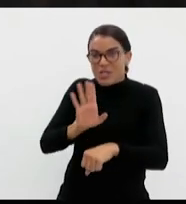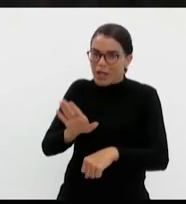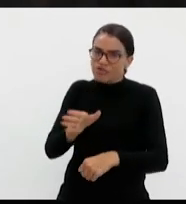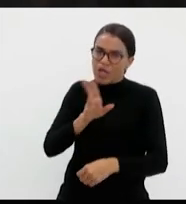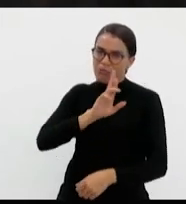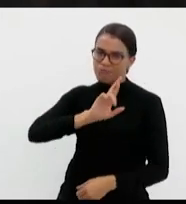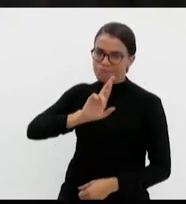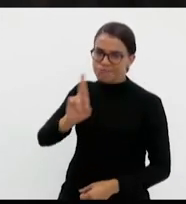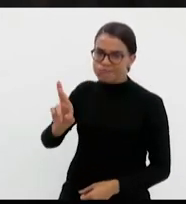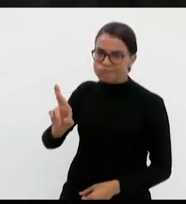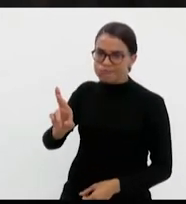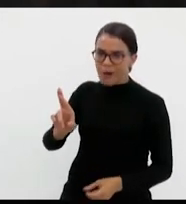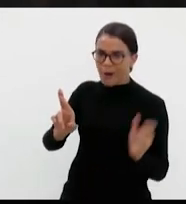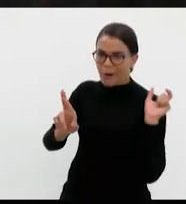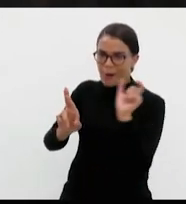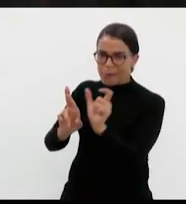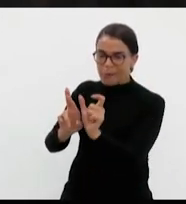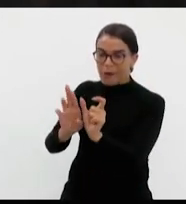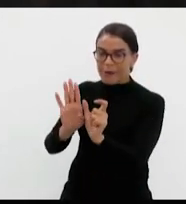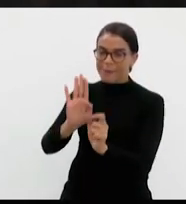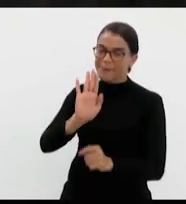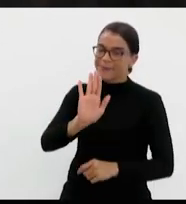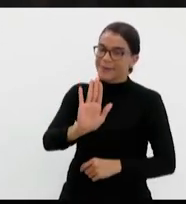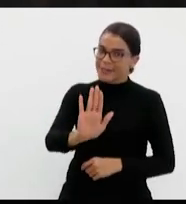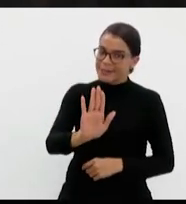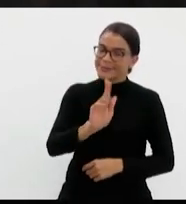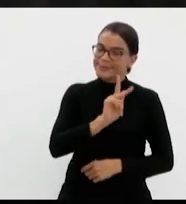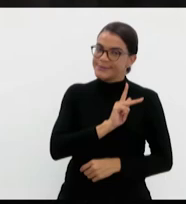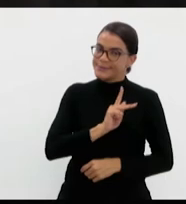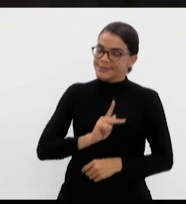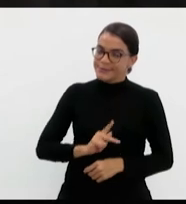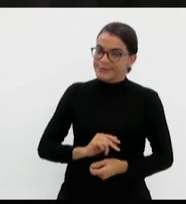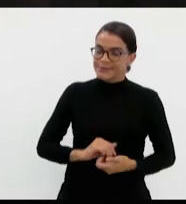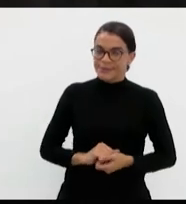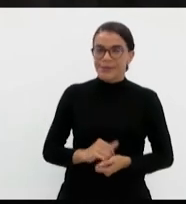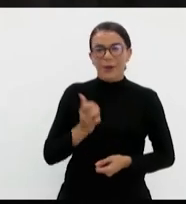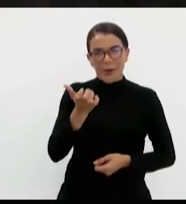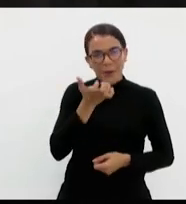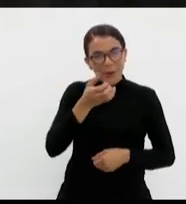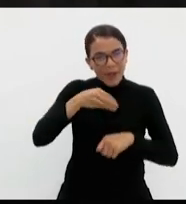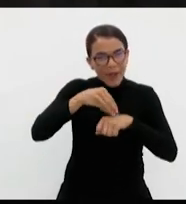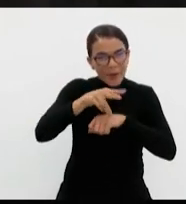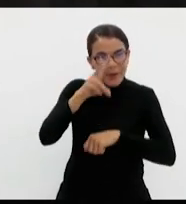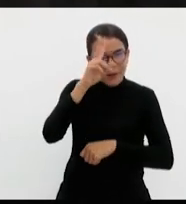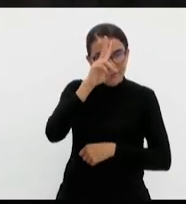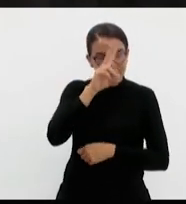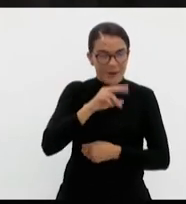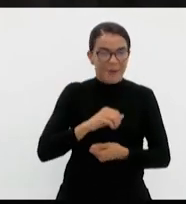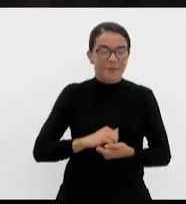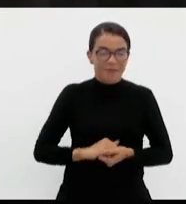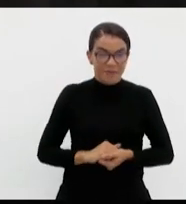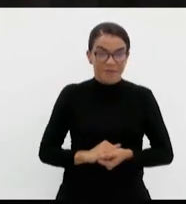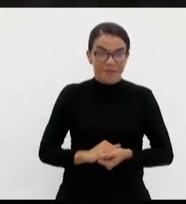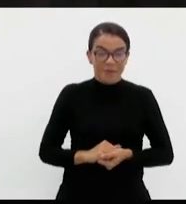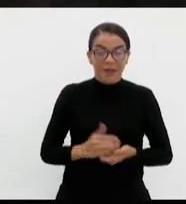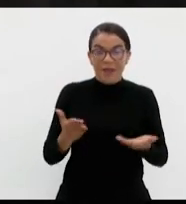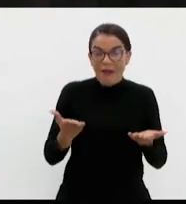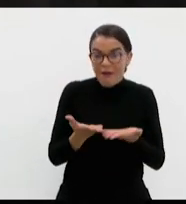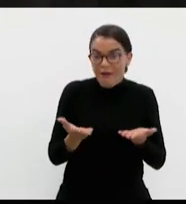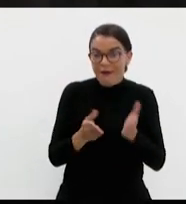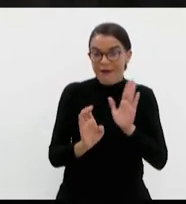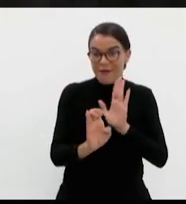rebateu. Mas aí, senhor presidente, eu queria lembrar uma coisa. Este